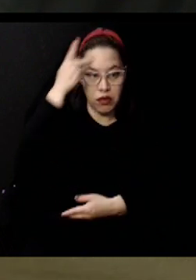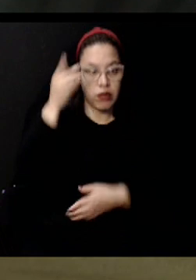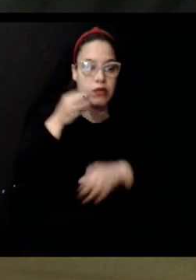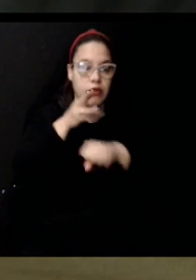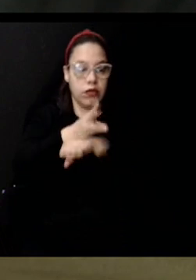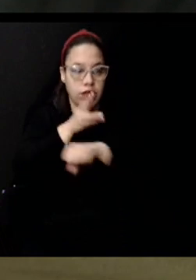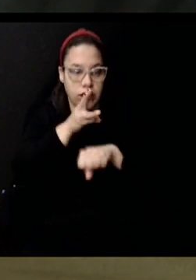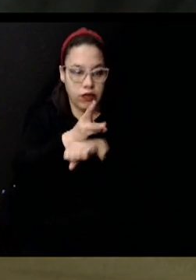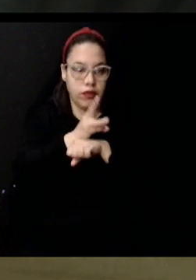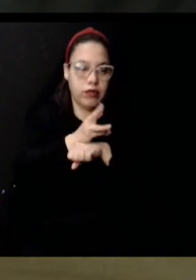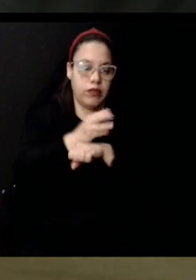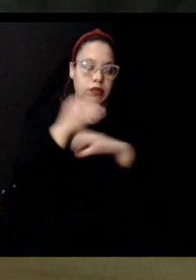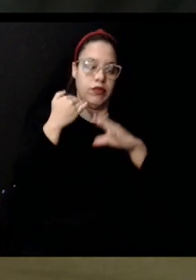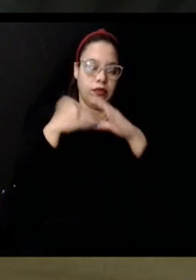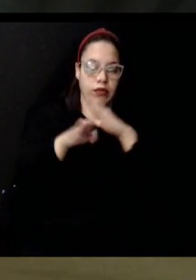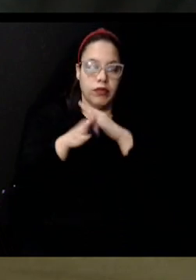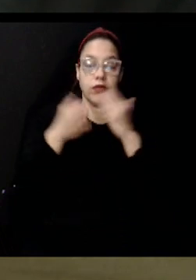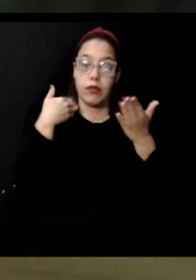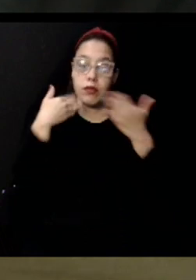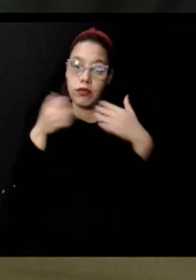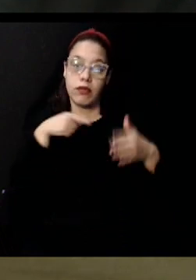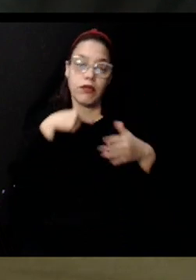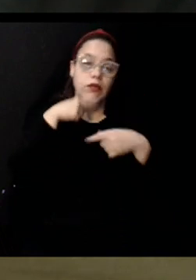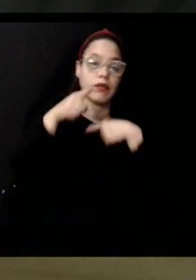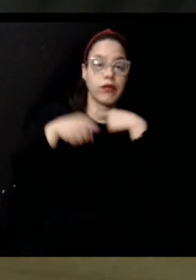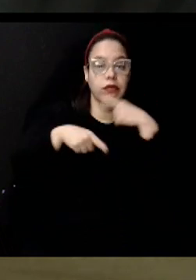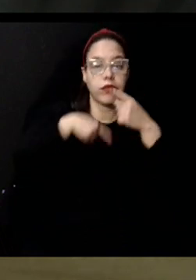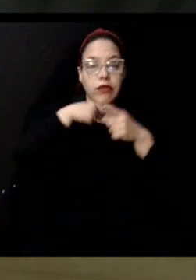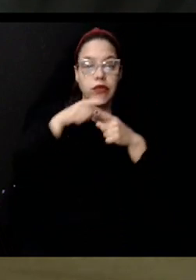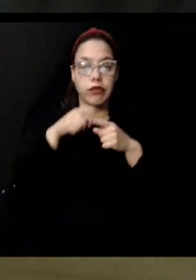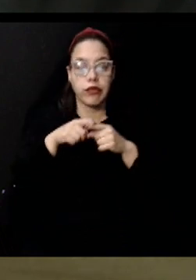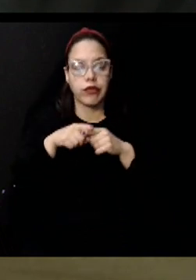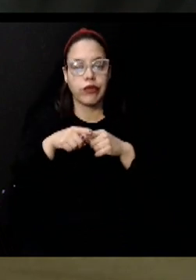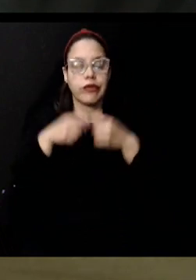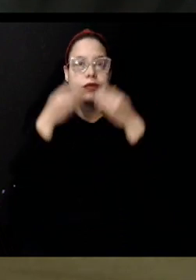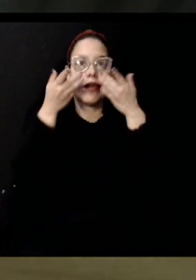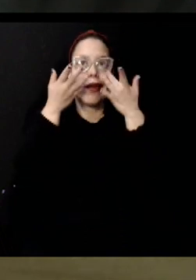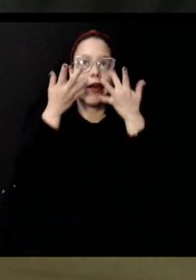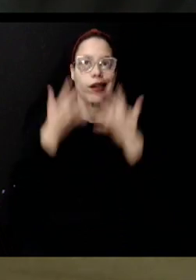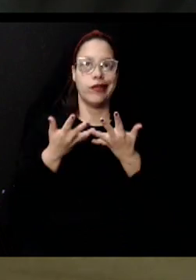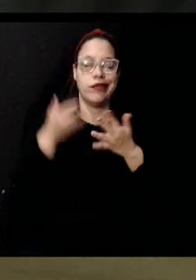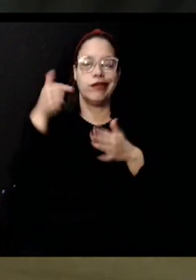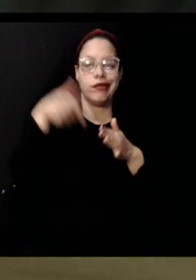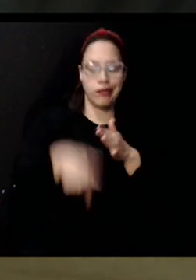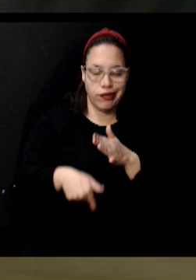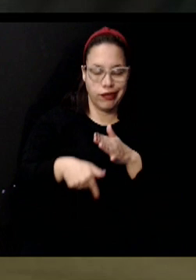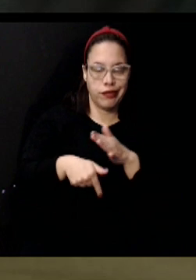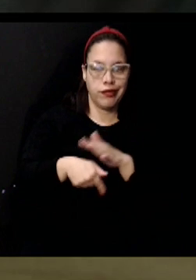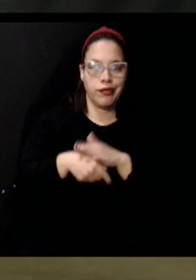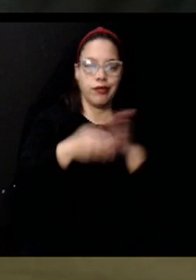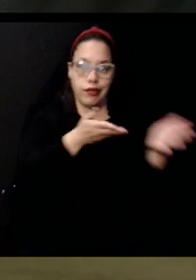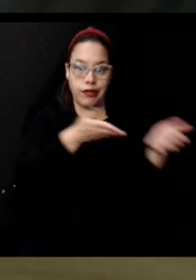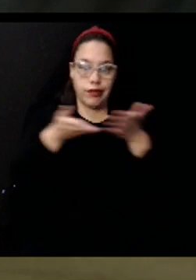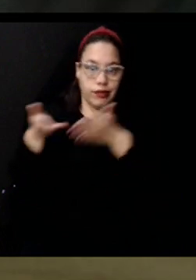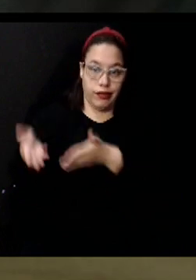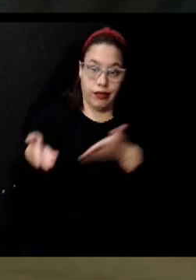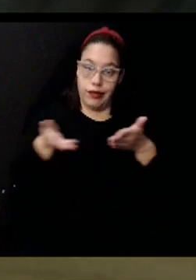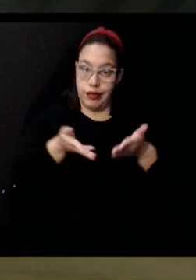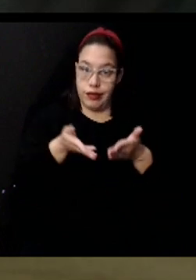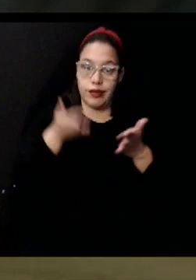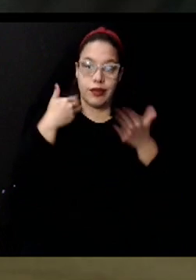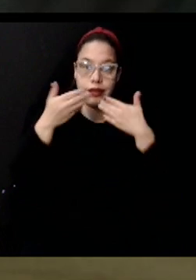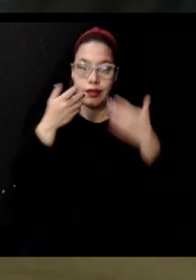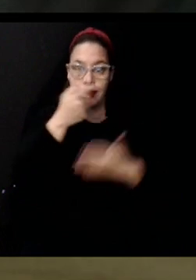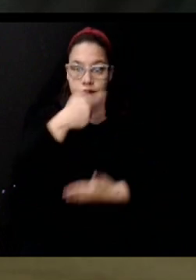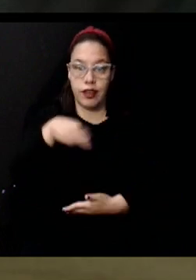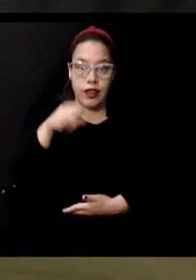tela, manda seu comentário, sua dúvida, seu desabafo. Nós estamos aqui com as nossas convidadas e daqui a pouquinho a gente conversa com você. O telefone está